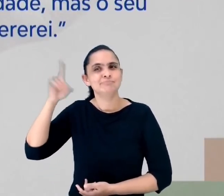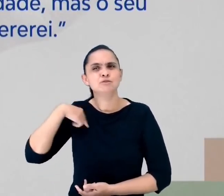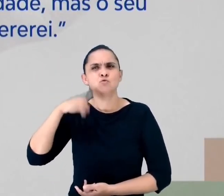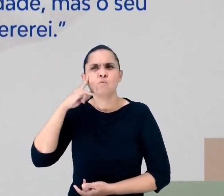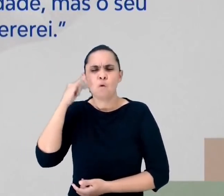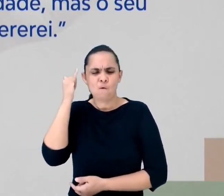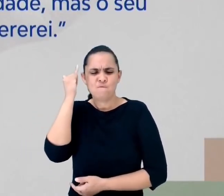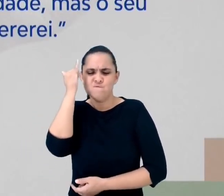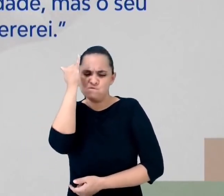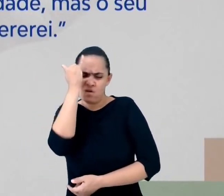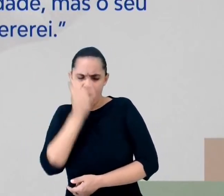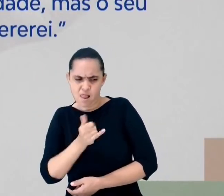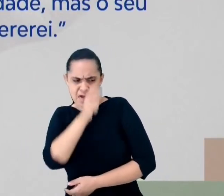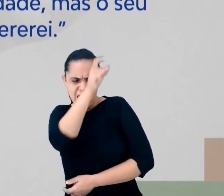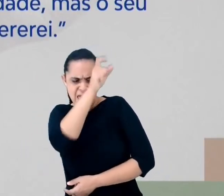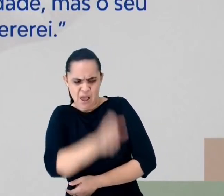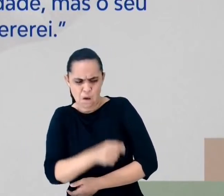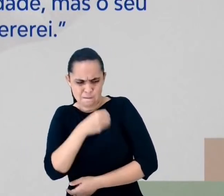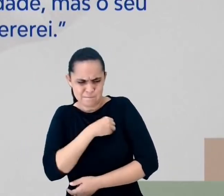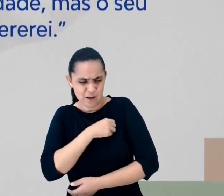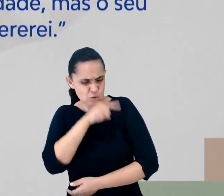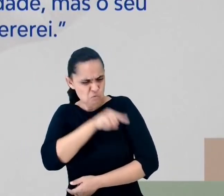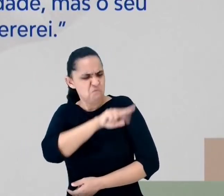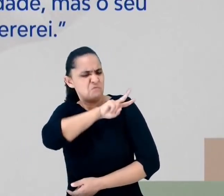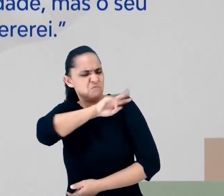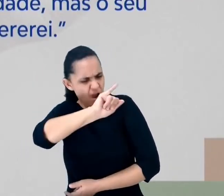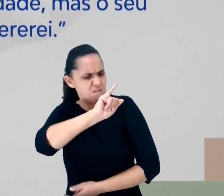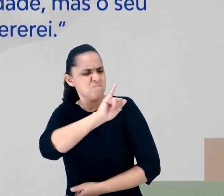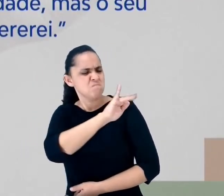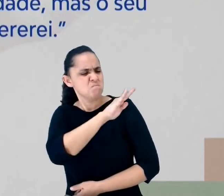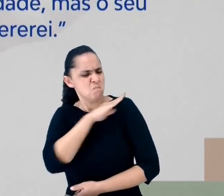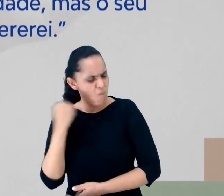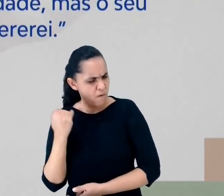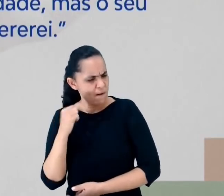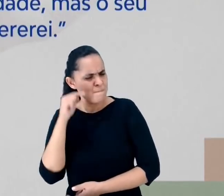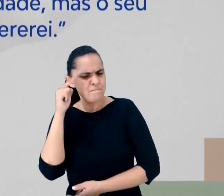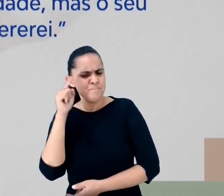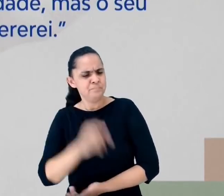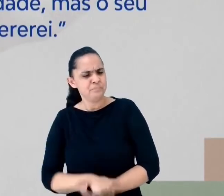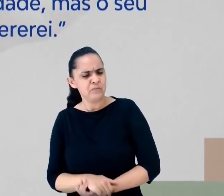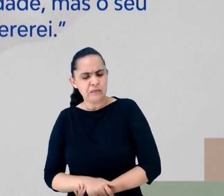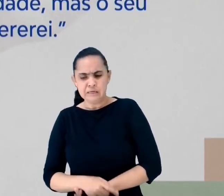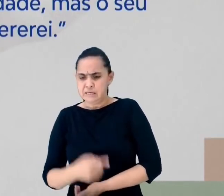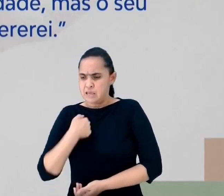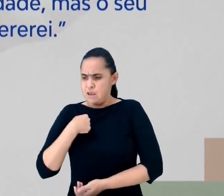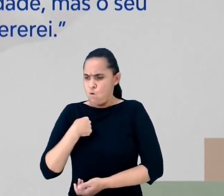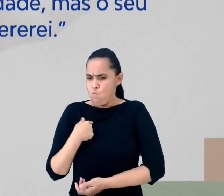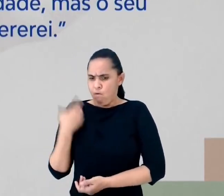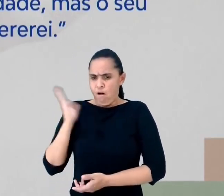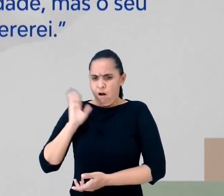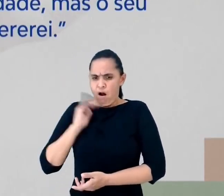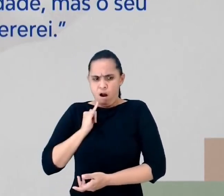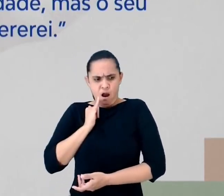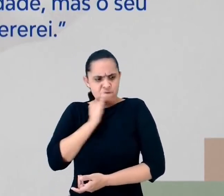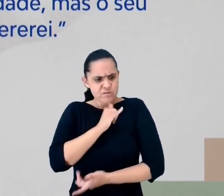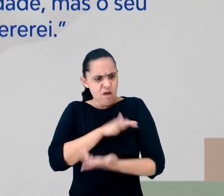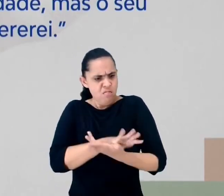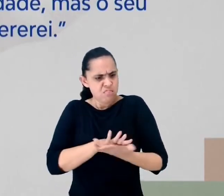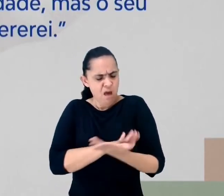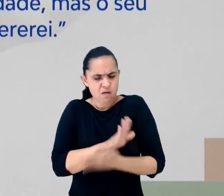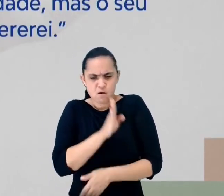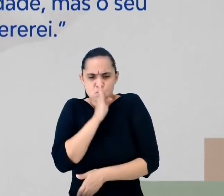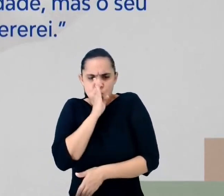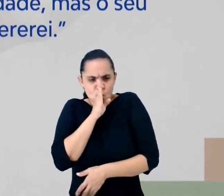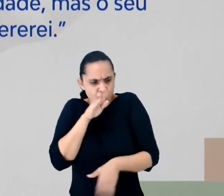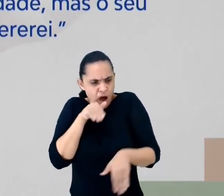ímpio, certamente morrerás, e tu não o avisares, nem falares